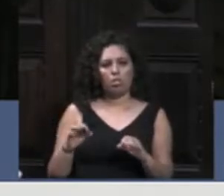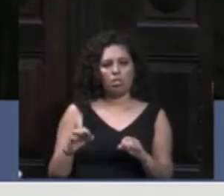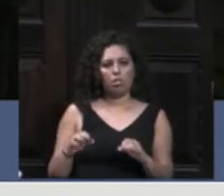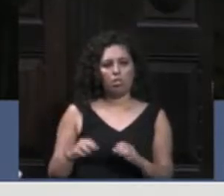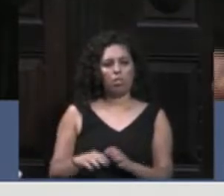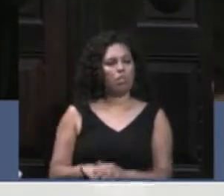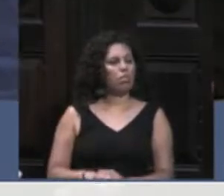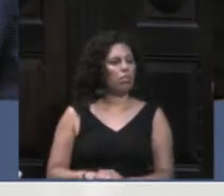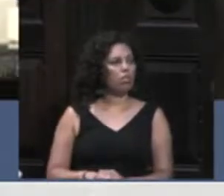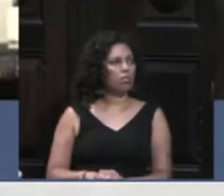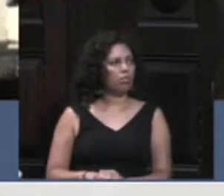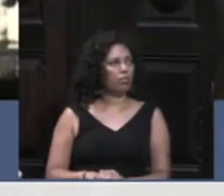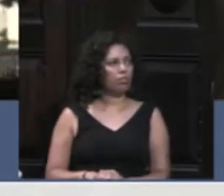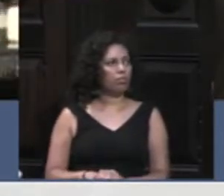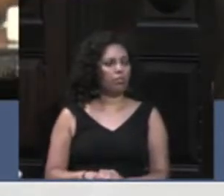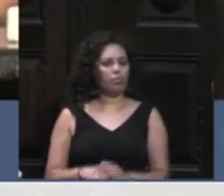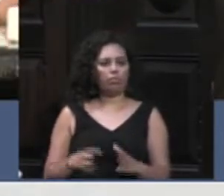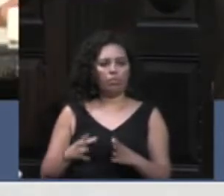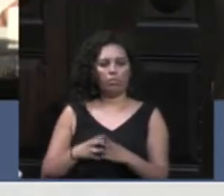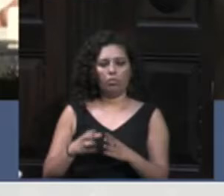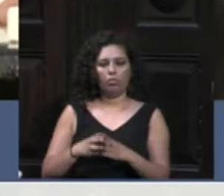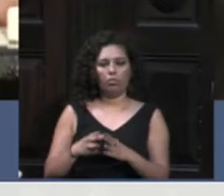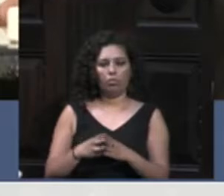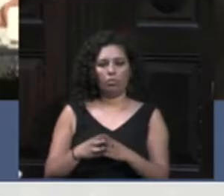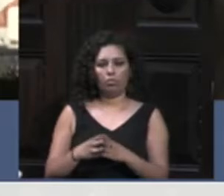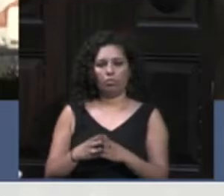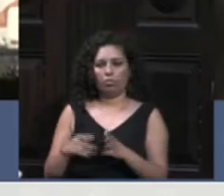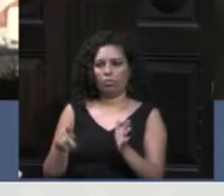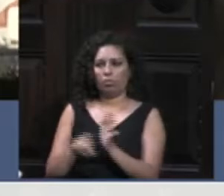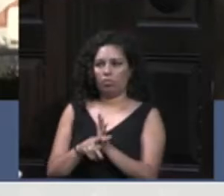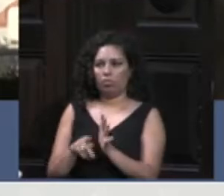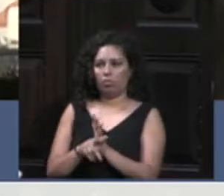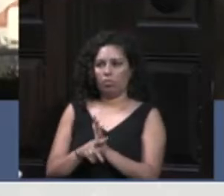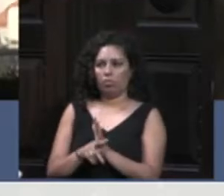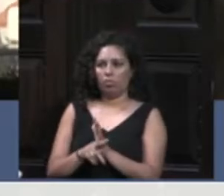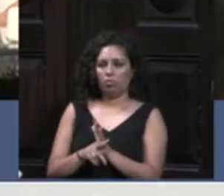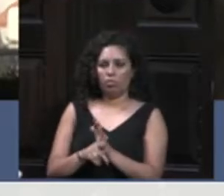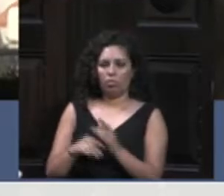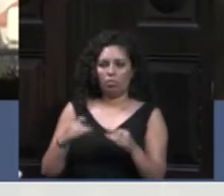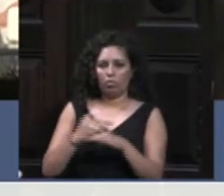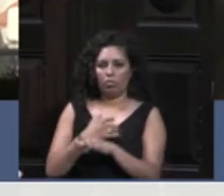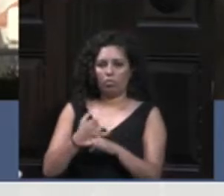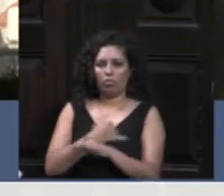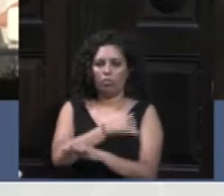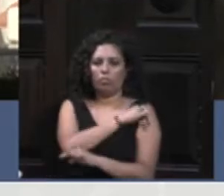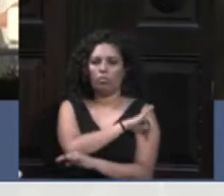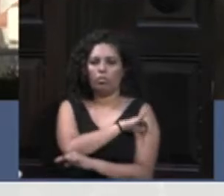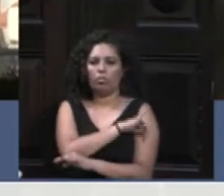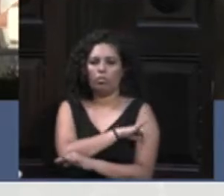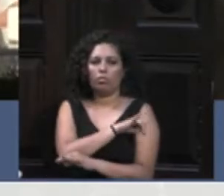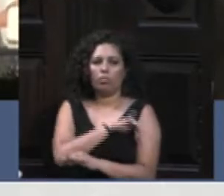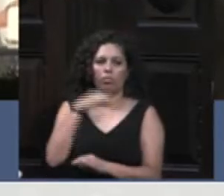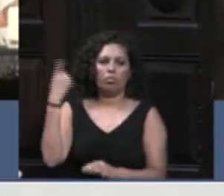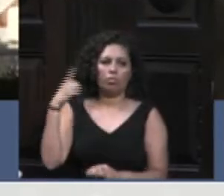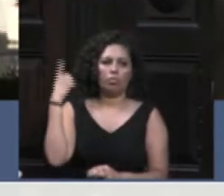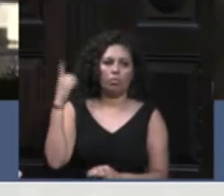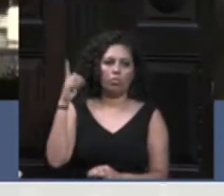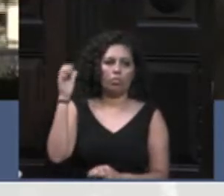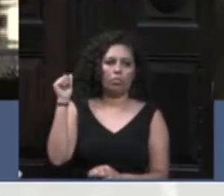Fluminense. Pela Comissão de Assuntos Municipais e Desenvolvimento Regional, deputada Márcia Giovanni, deputado Anderson Nogueira.